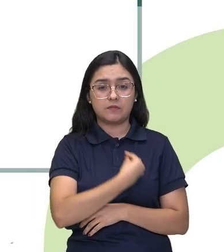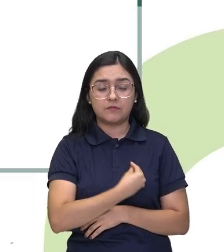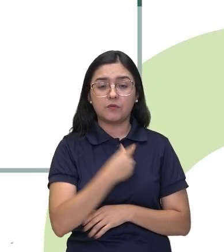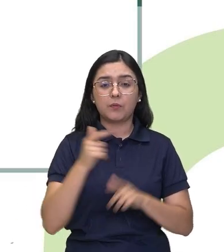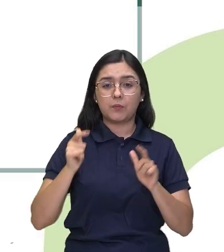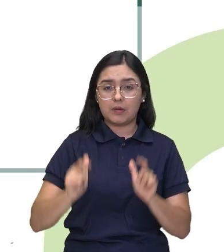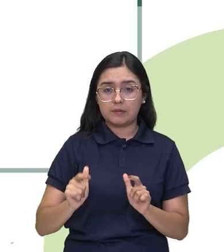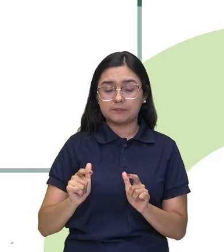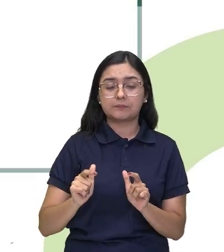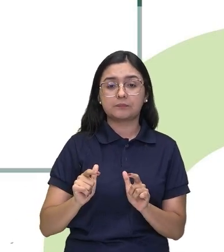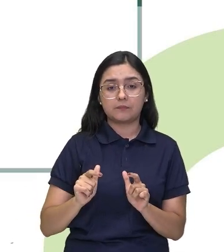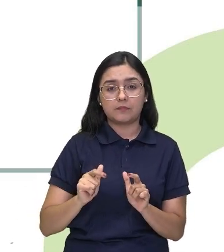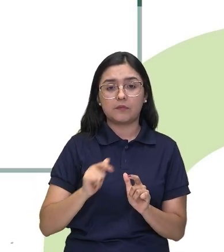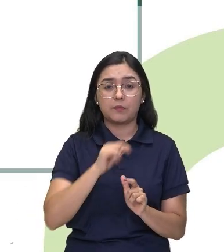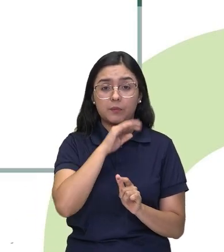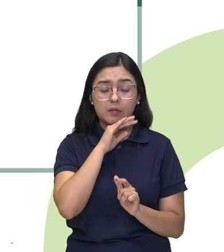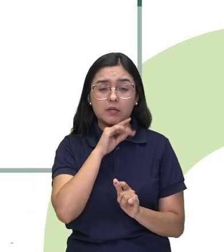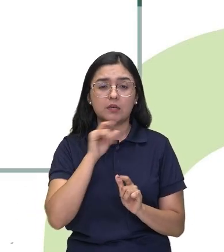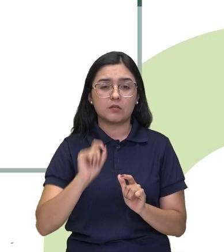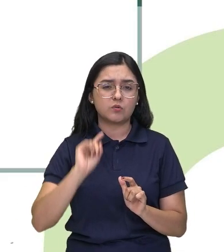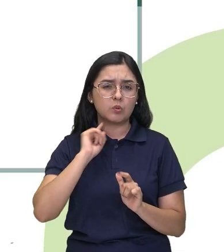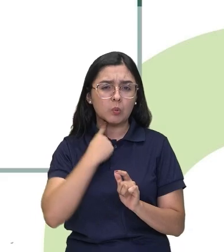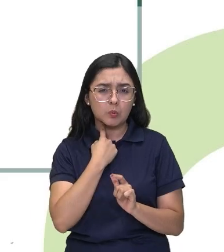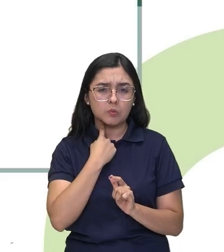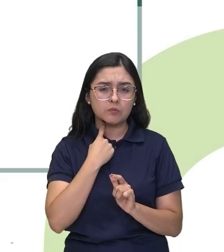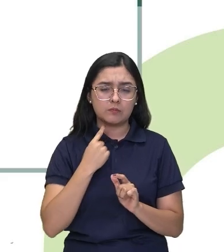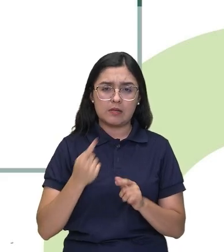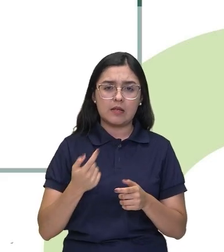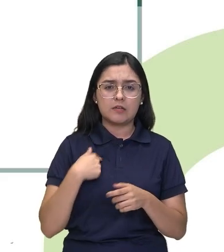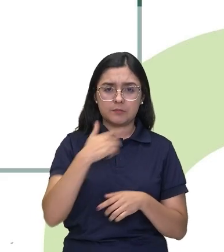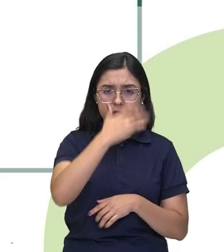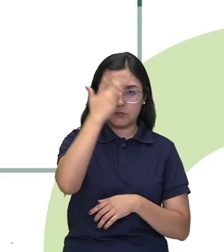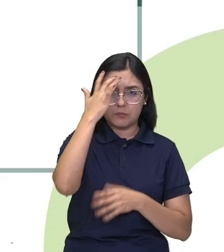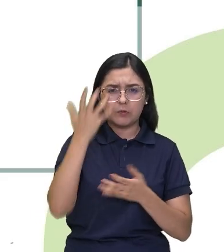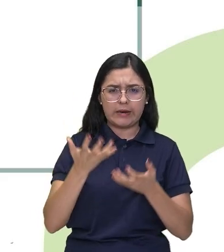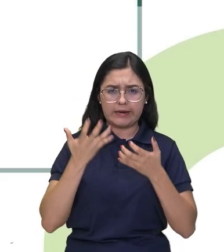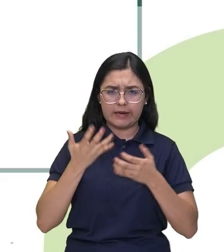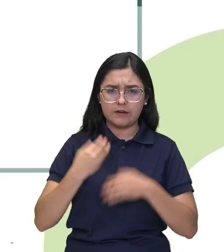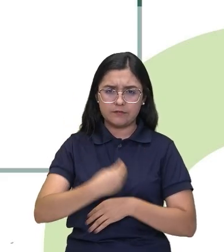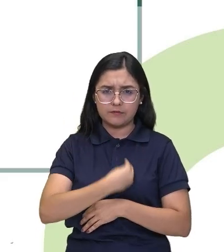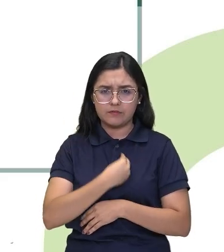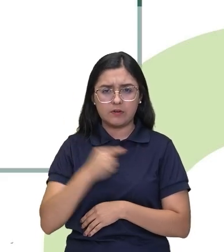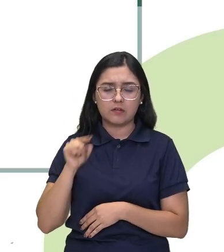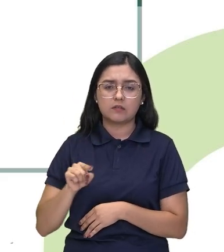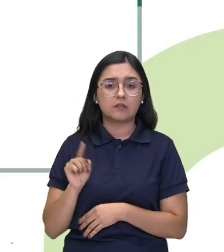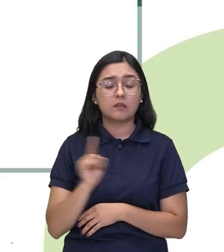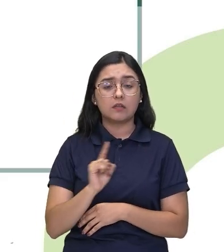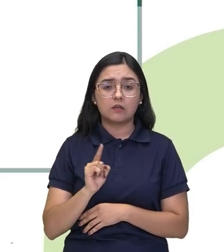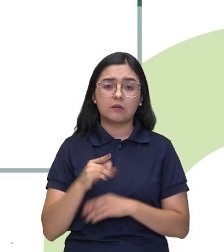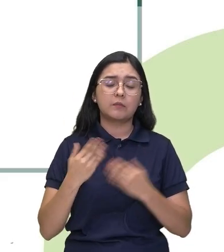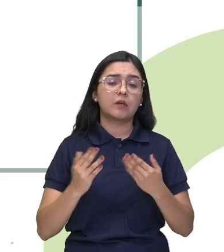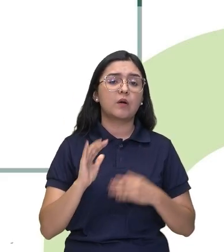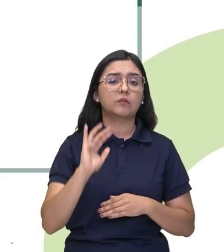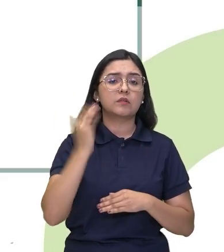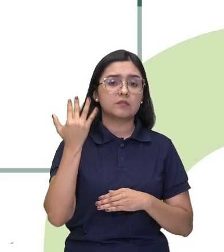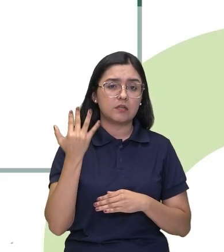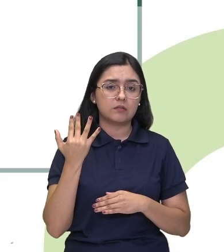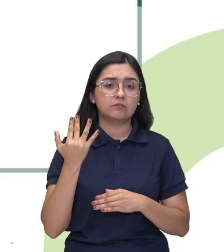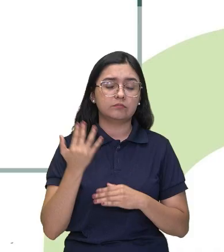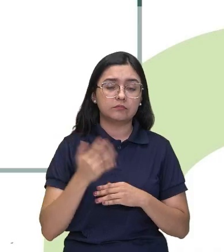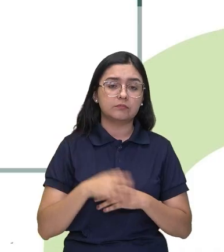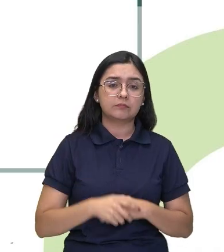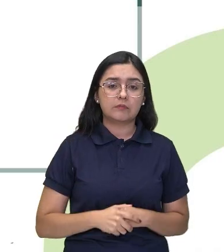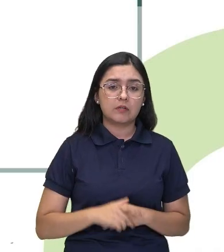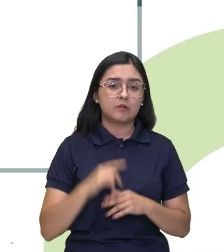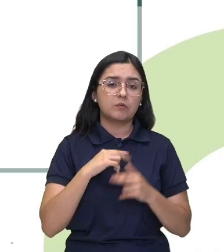Cláudio? Elas vivem aqui não porque querem, porque aconteceram diversas coisas que fizeram ela vir para cá,